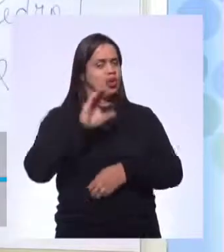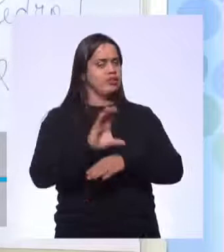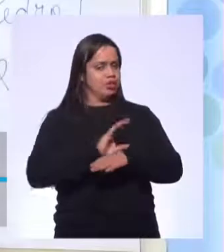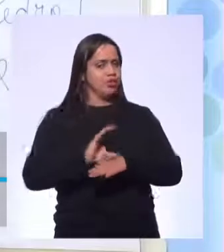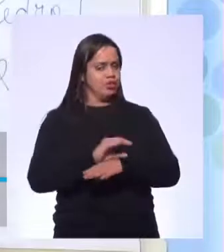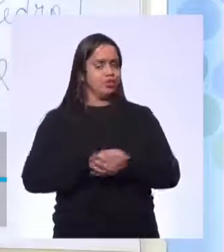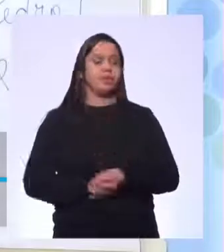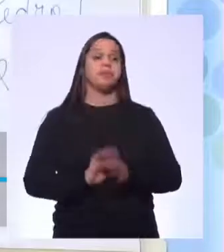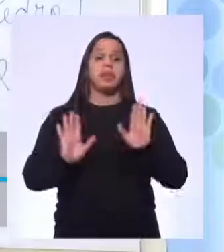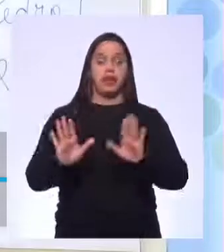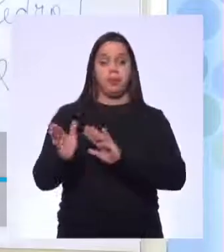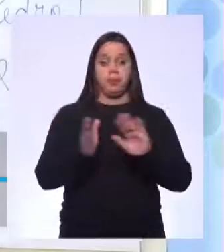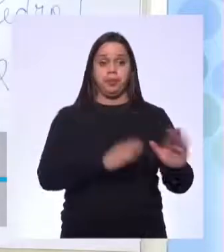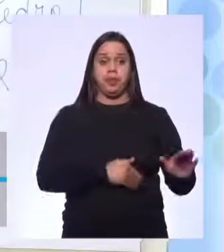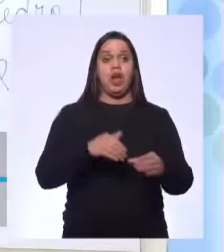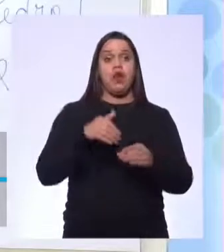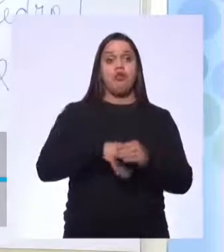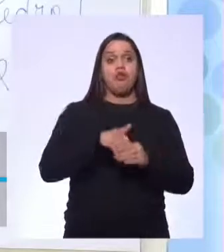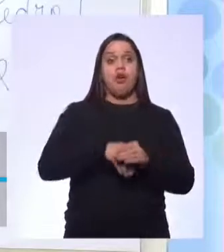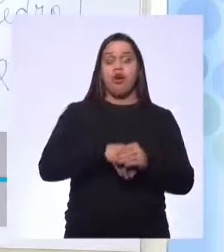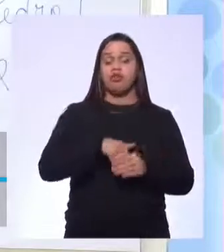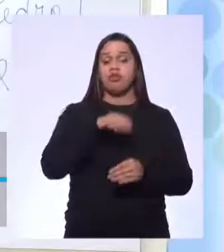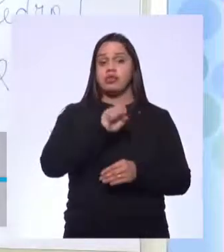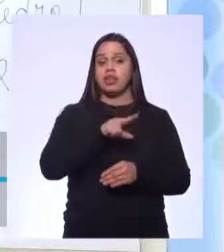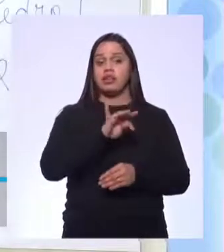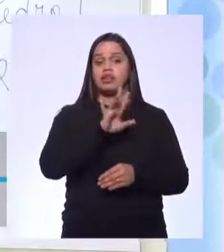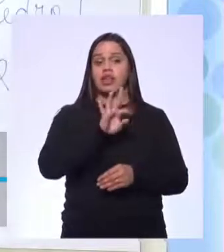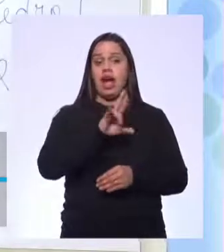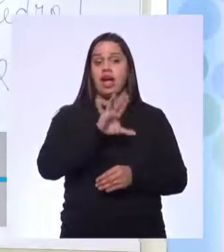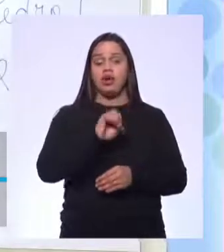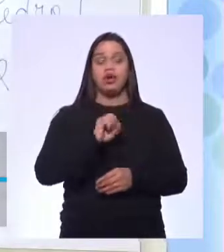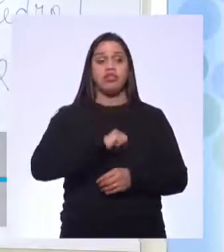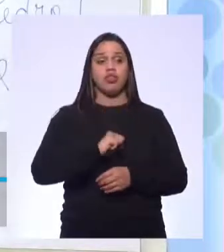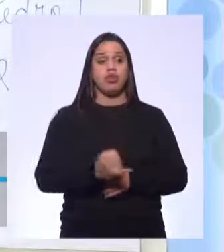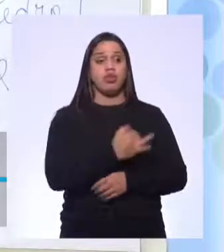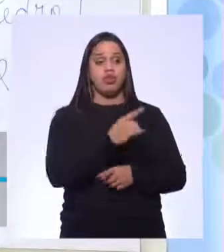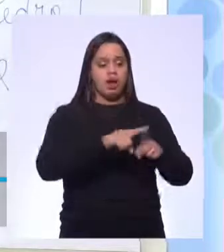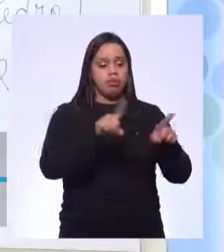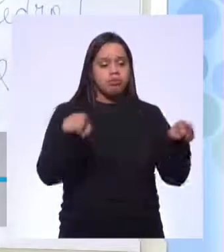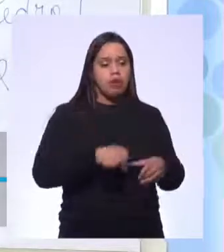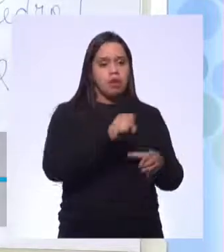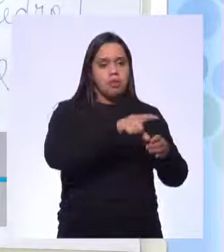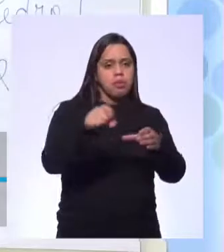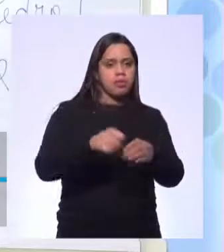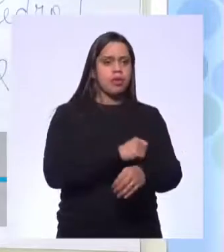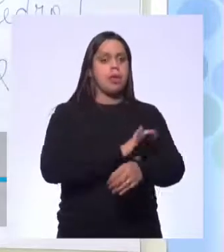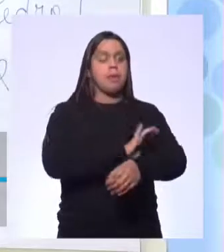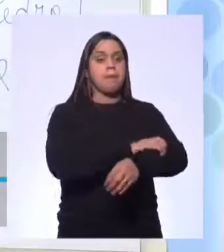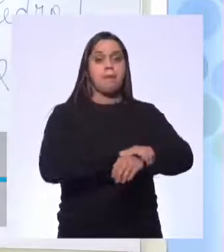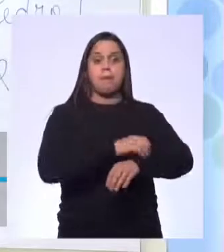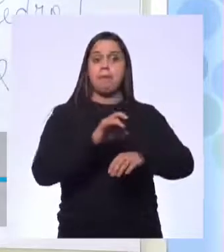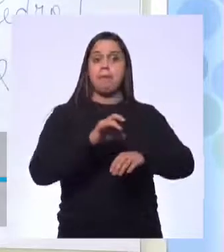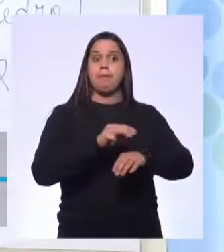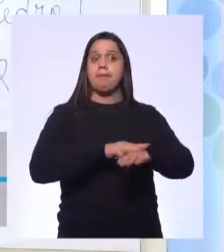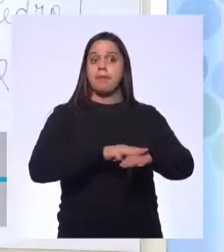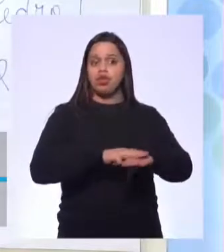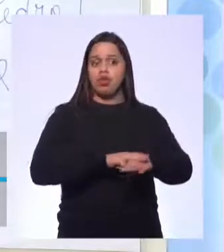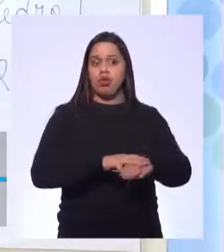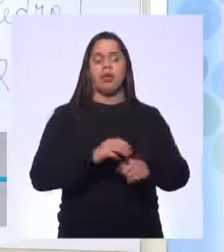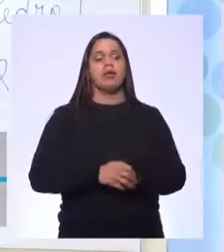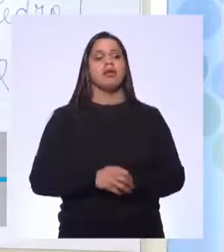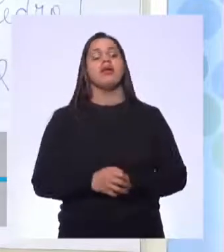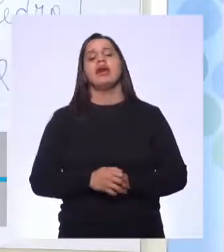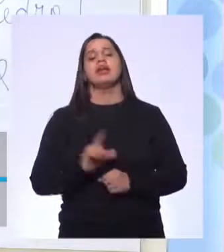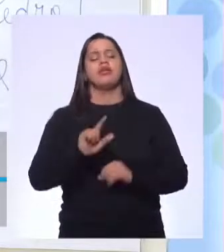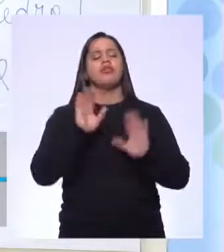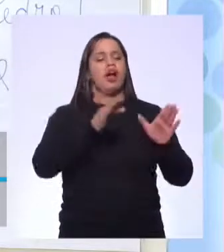quantidade X de alqueires de mandioca poderia participar. Então, ficou conhecido como aí a Constituição da Mandioca. Curiosidades à parte,